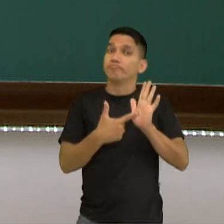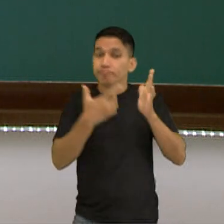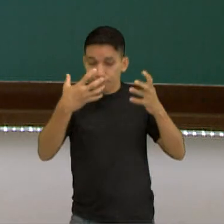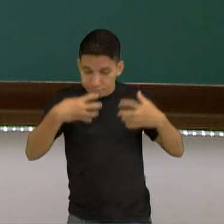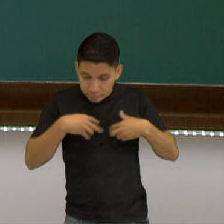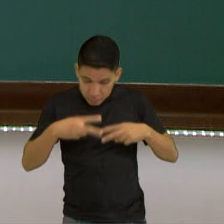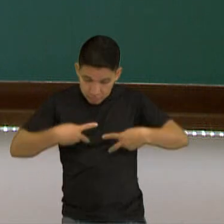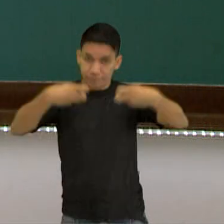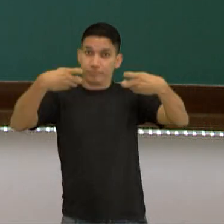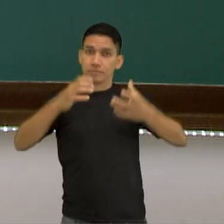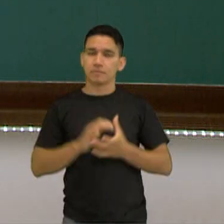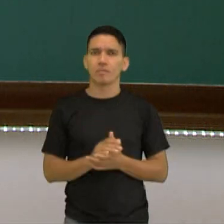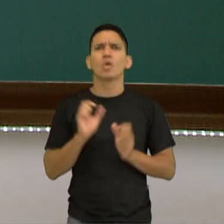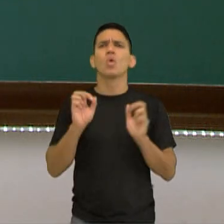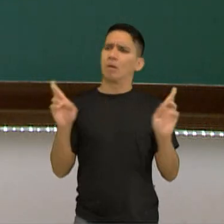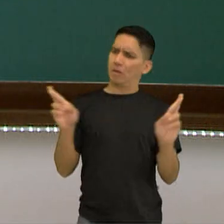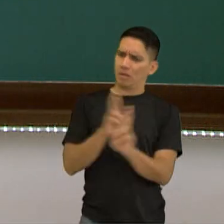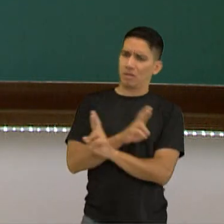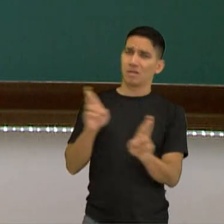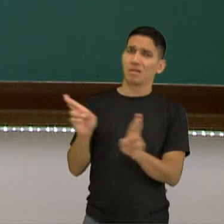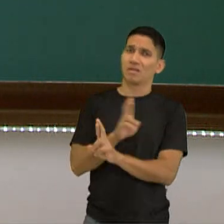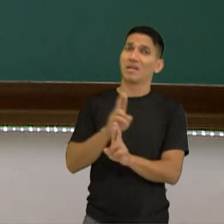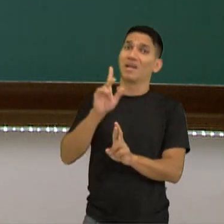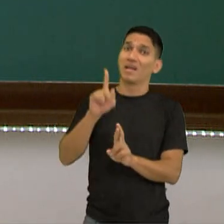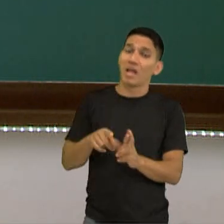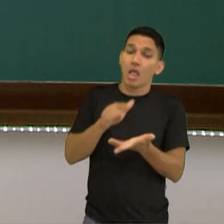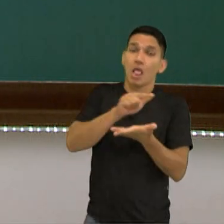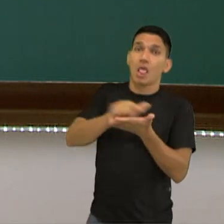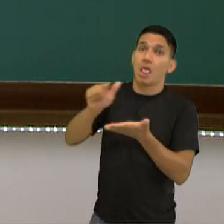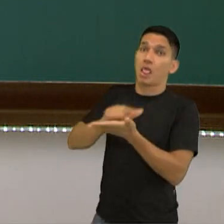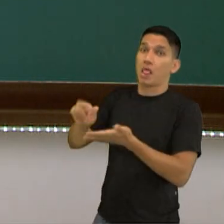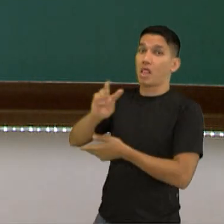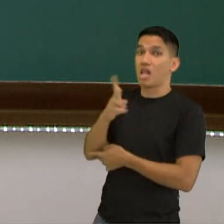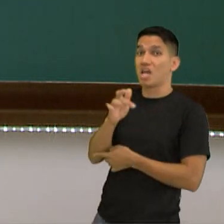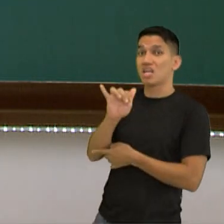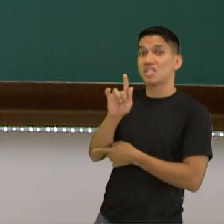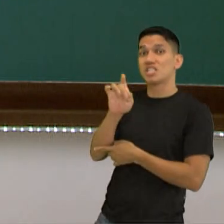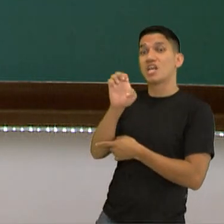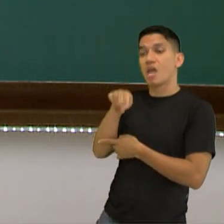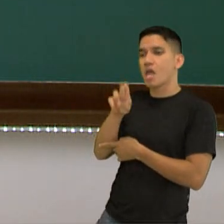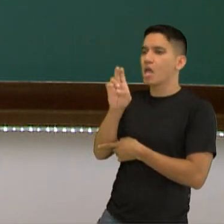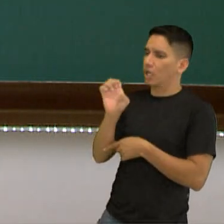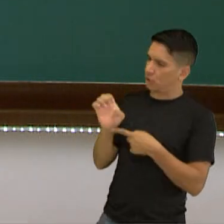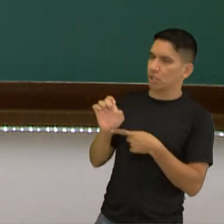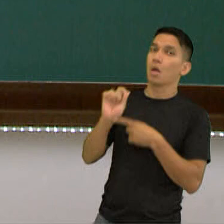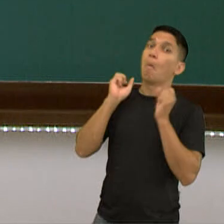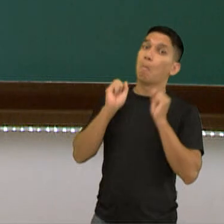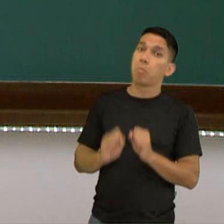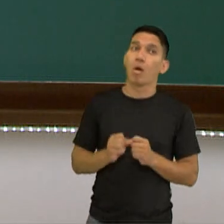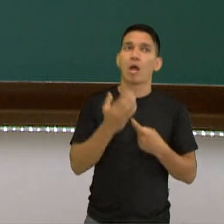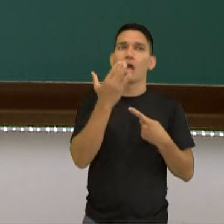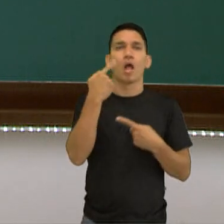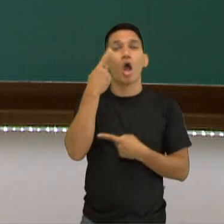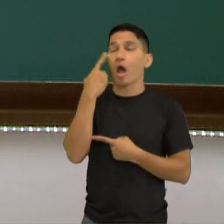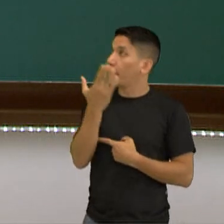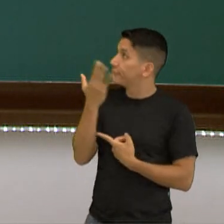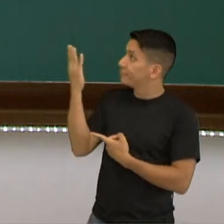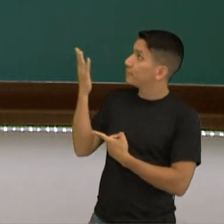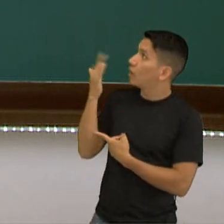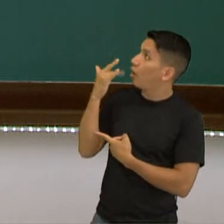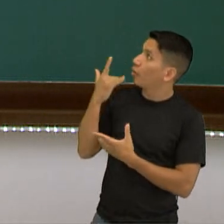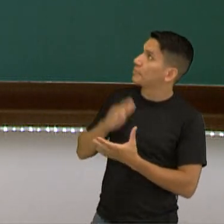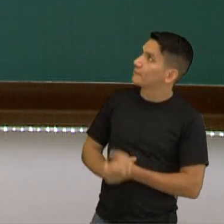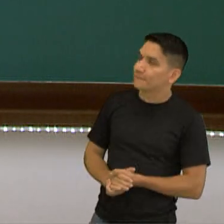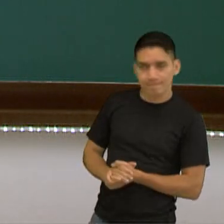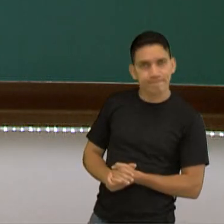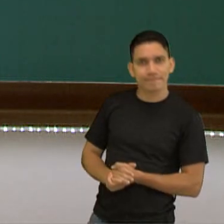O que está associado à higiene? Higiene da a alimentação. Então, olha aquela imagem ali dos alimentos.